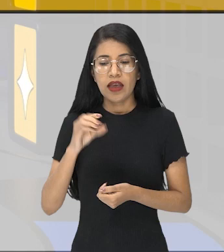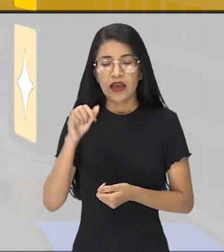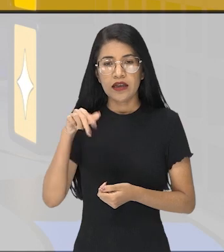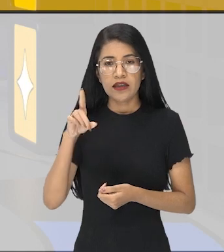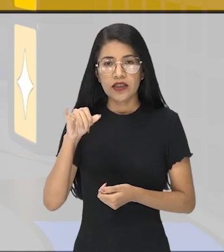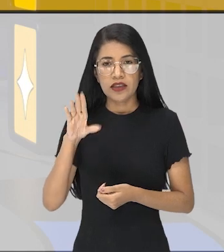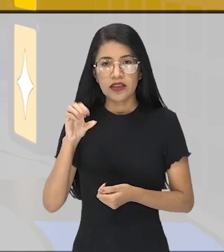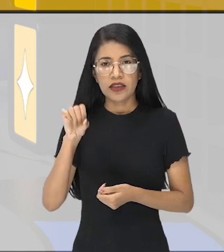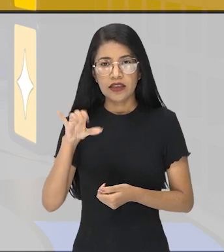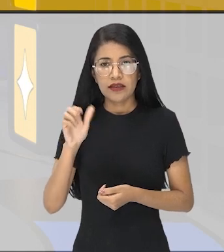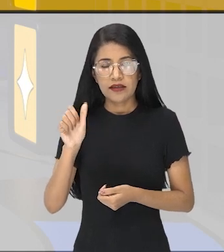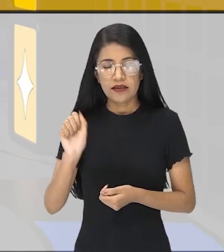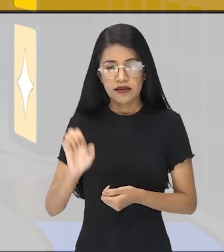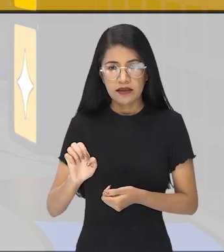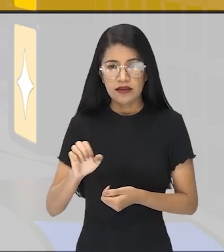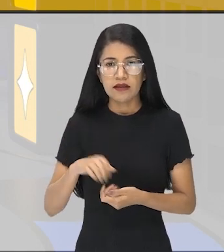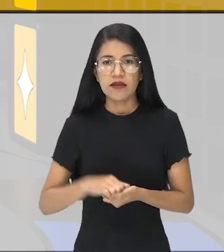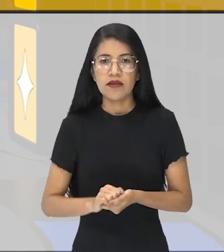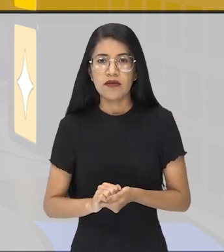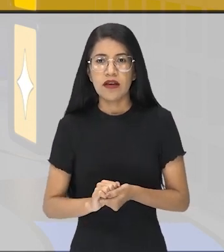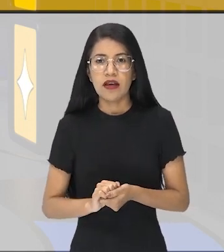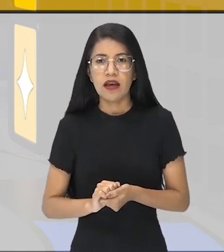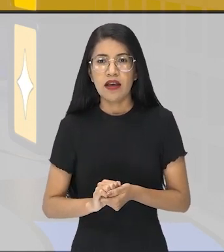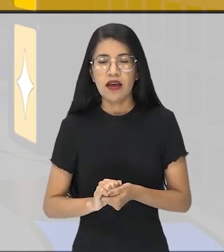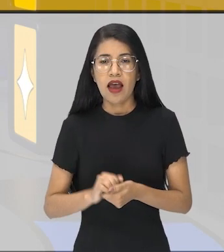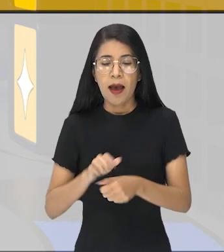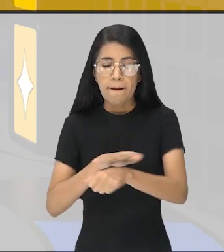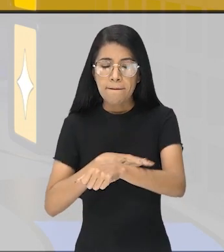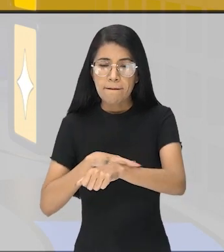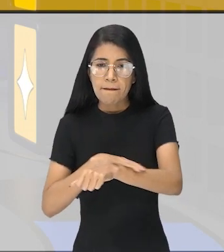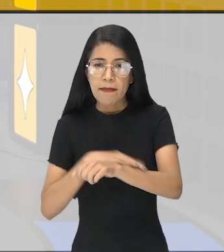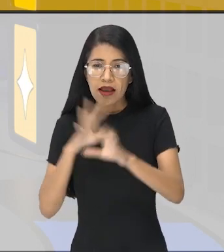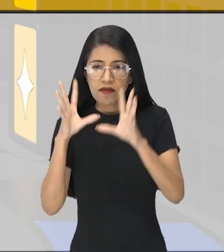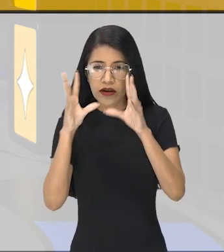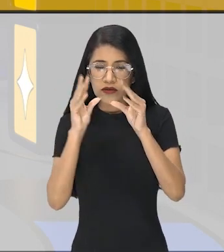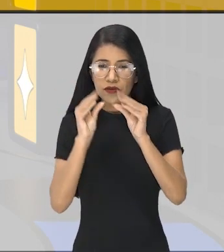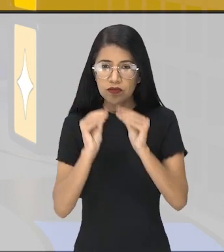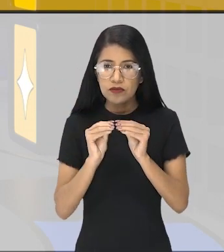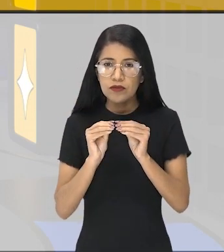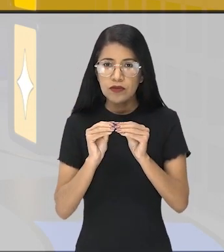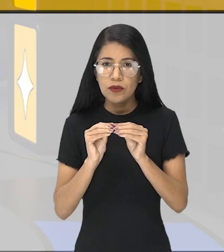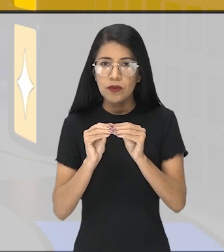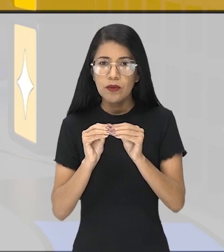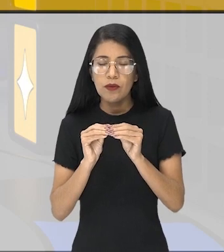candidíase, escurecimento de algumas regiões cutâneas,